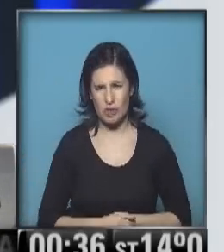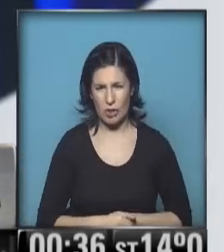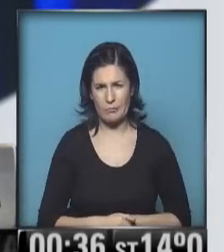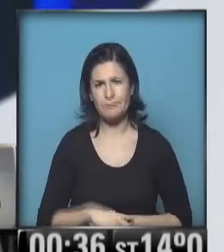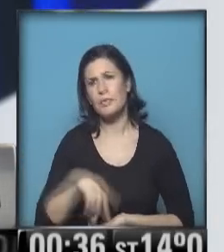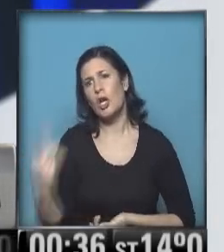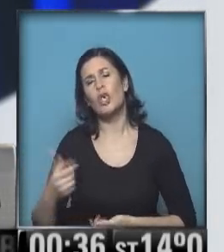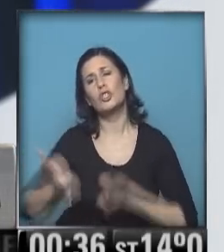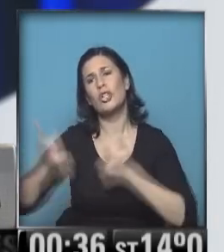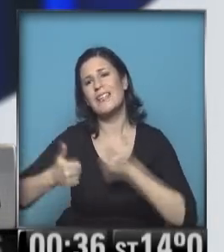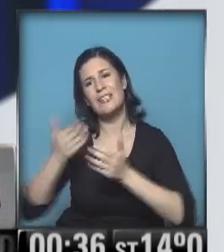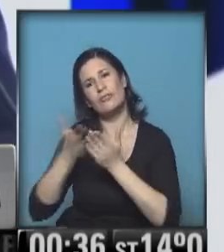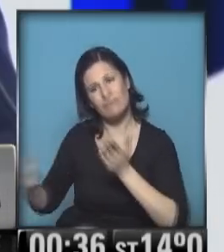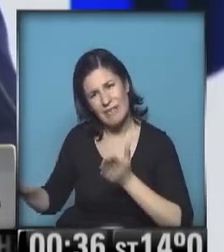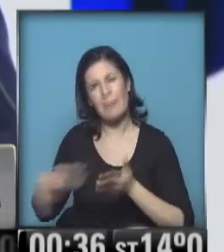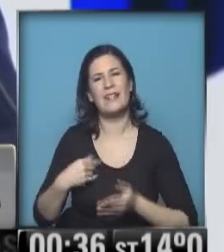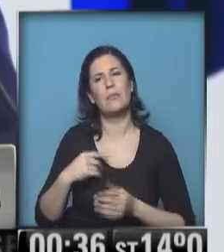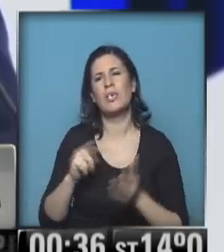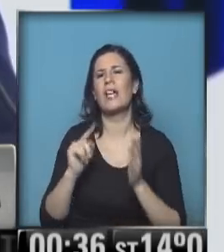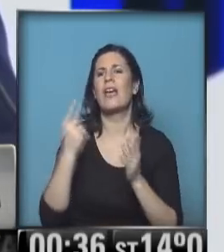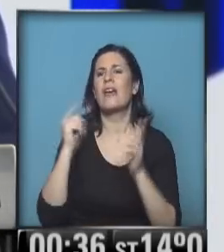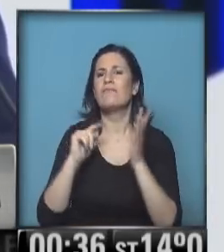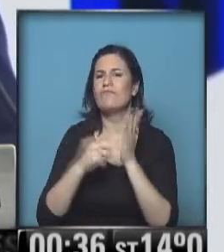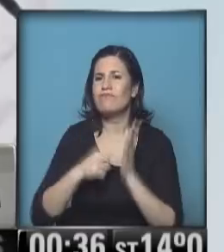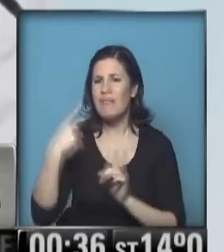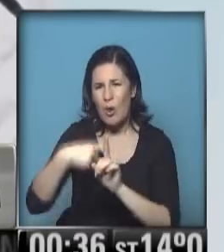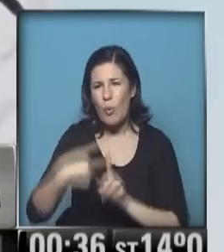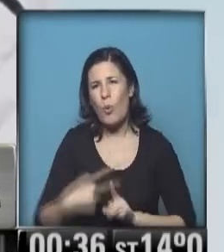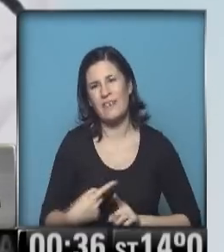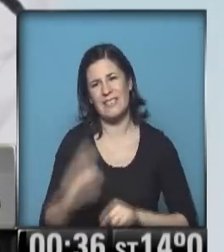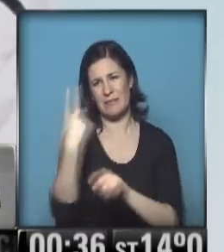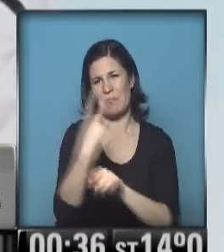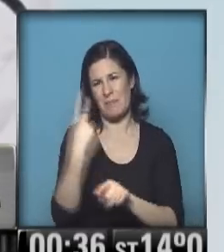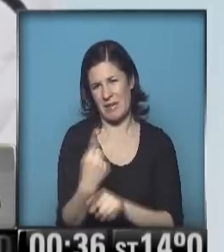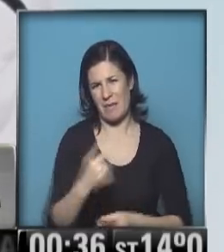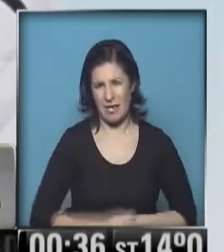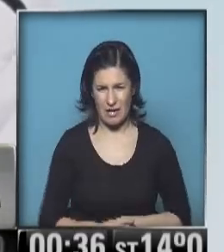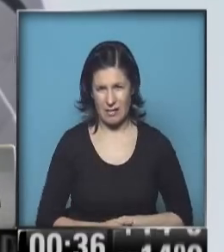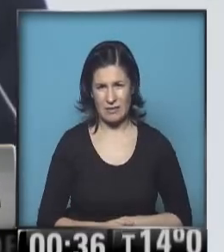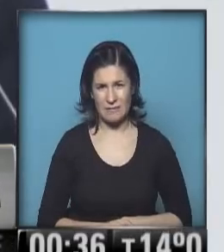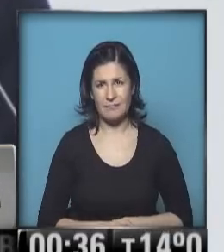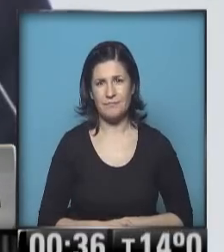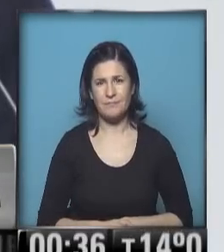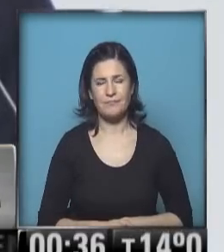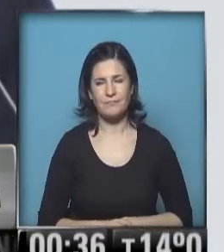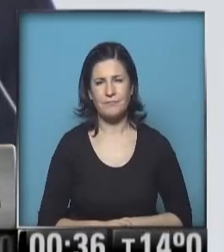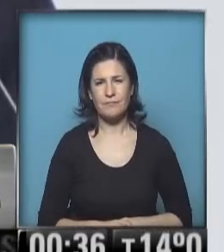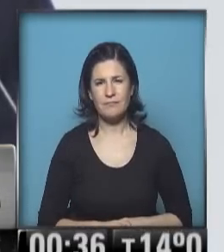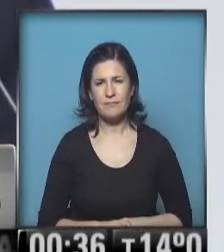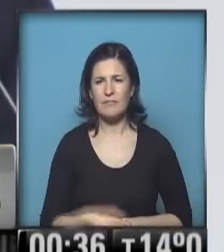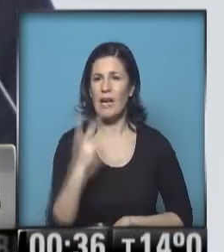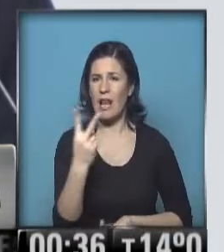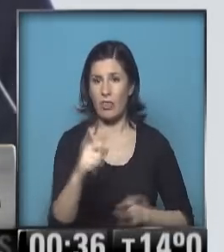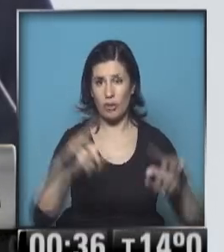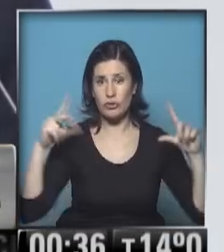a los otros aspirantes a la presidencia. Ambas mujeres, que según las encuestas se disputarán una segunda vuelta electoral, acapararon